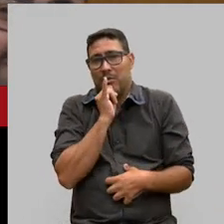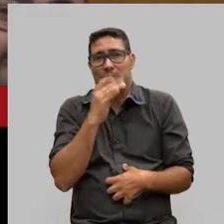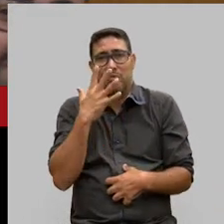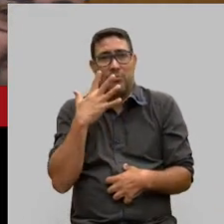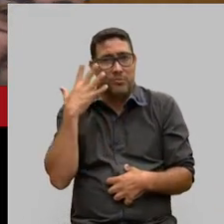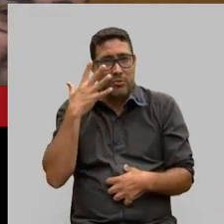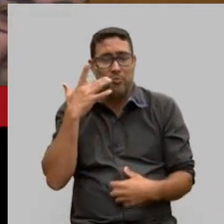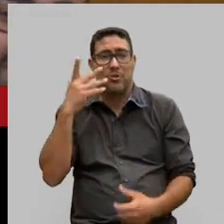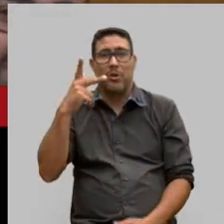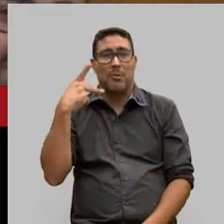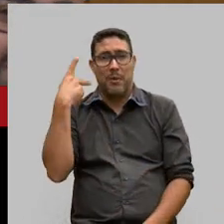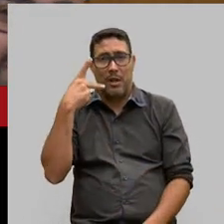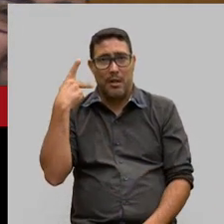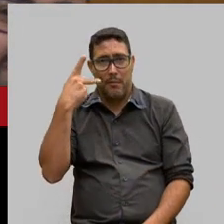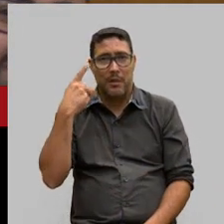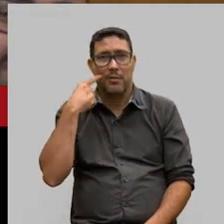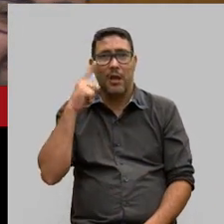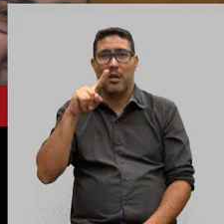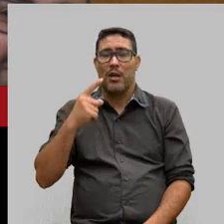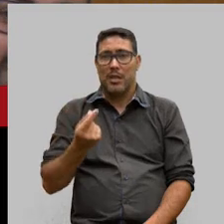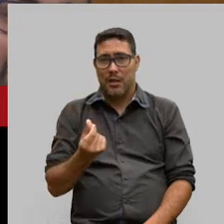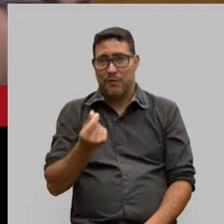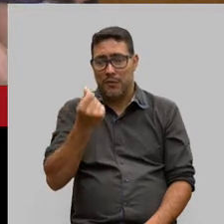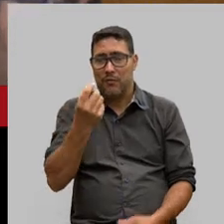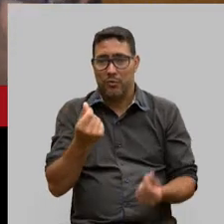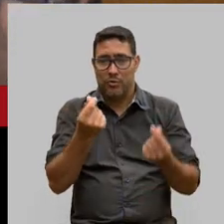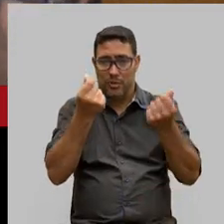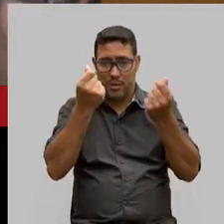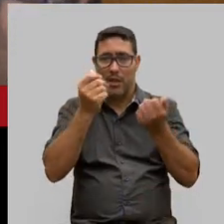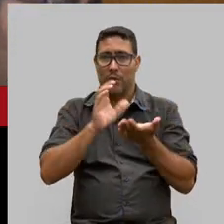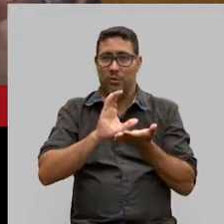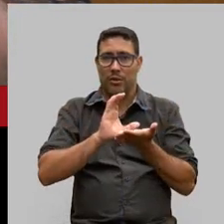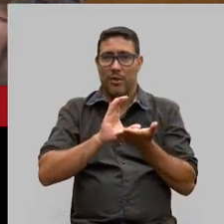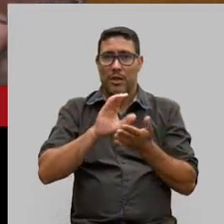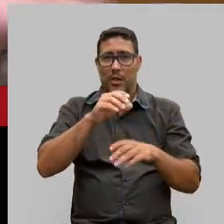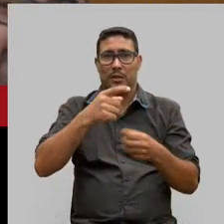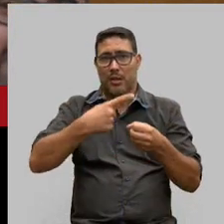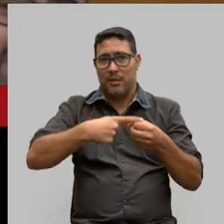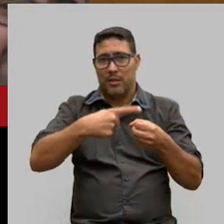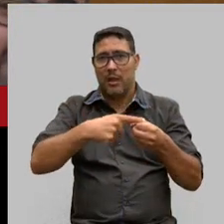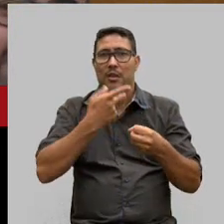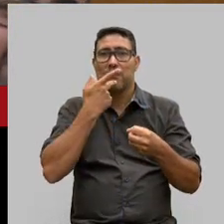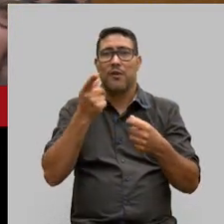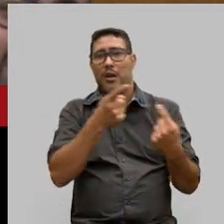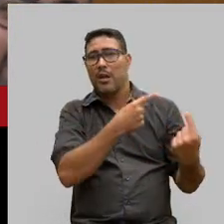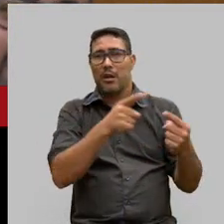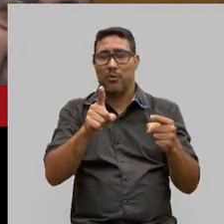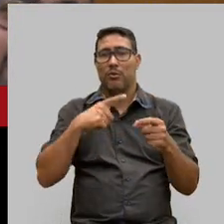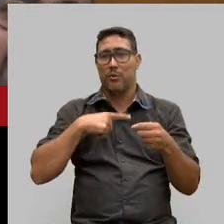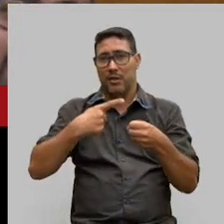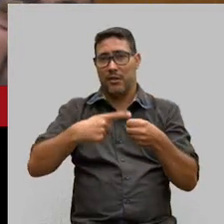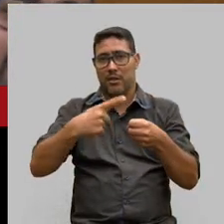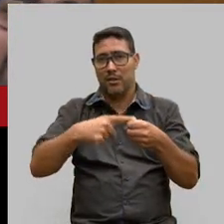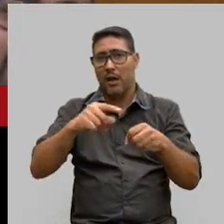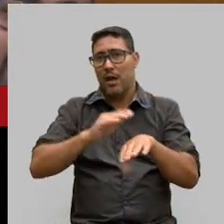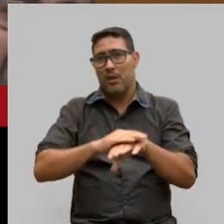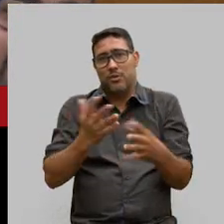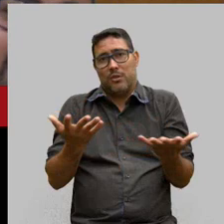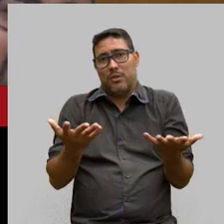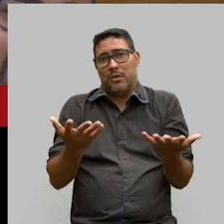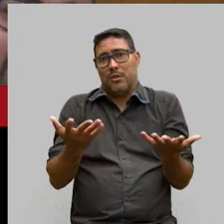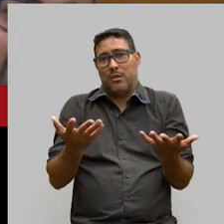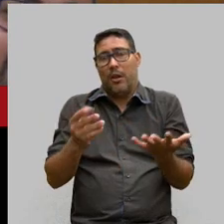parlamentar que vive do dinheiro do contribuinte da cidade teu pau na cidade senhora serve então falta você